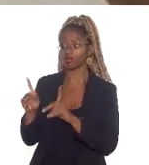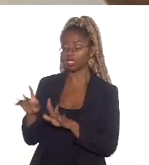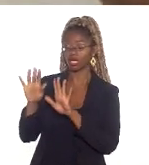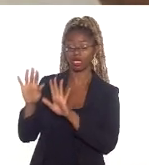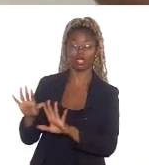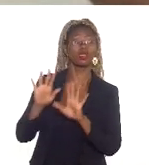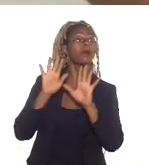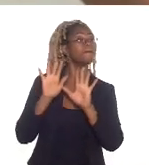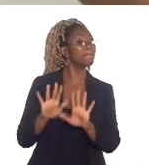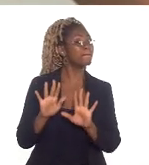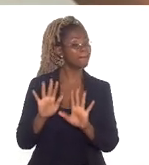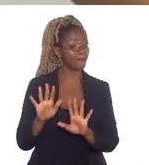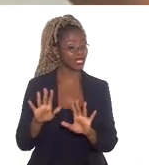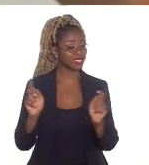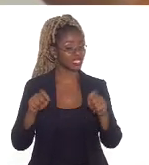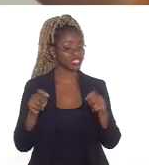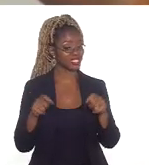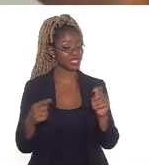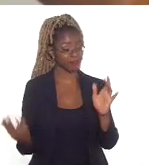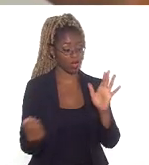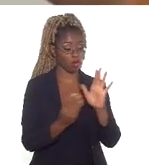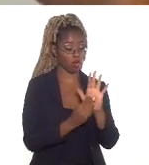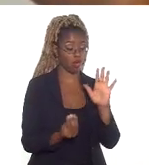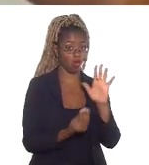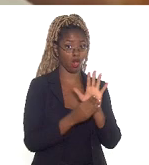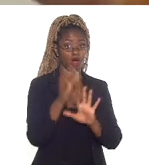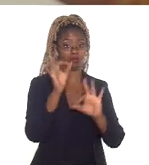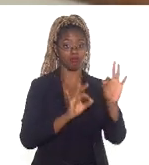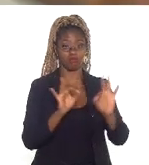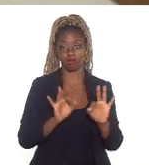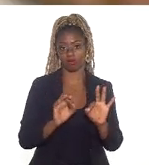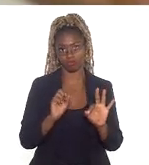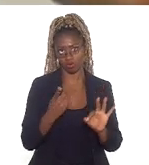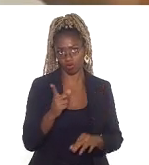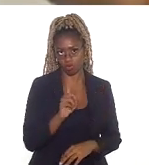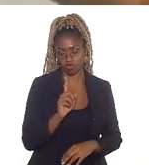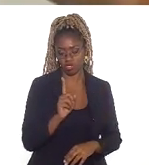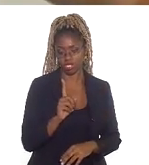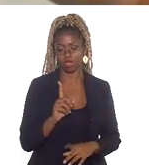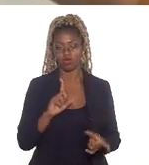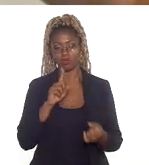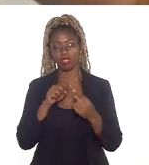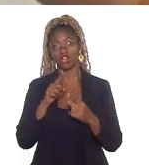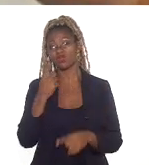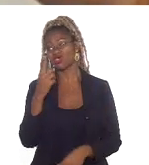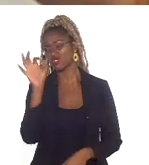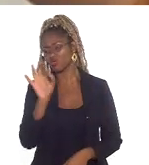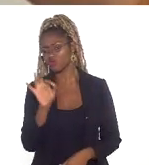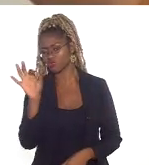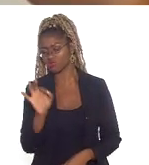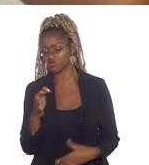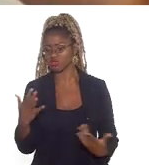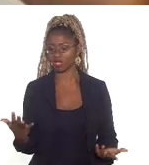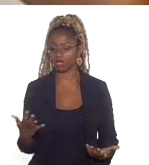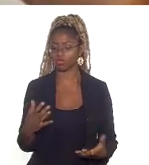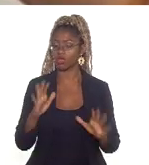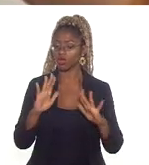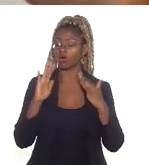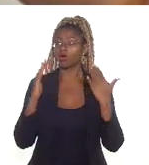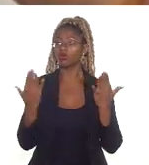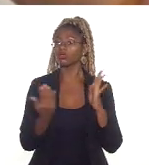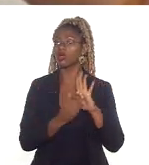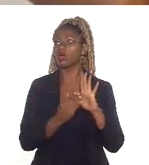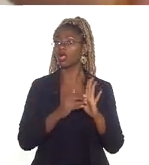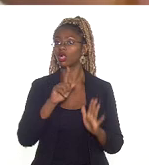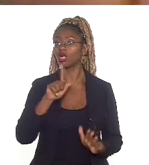é, eles podem encaixar ou não os projetos que são, vamos dizer assim, alinhados com esse 1%. Quando é, se glosa um projeto,